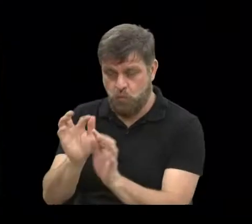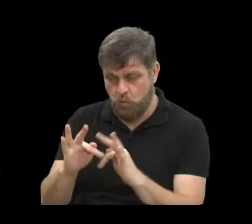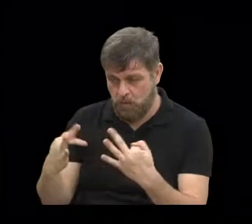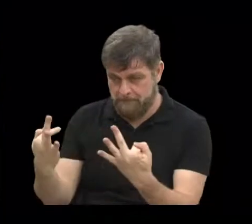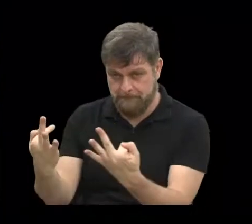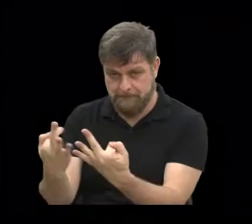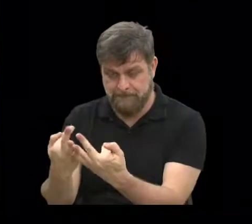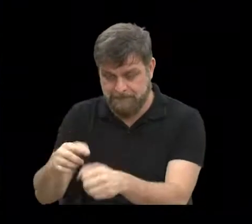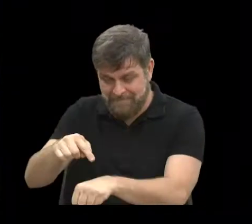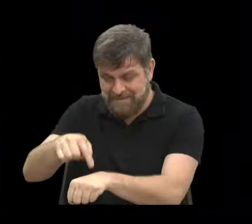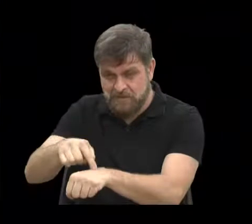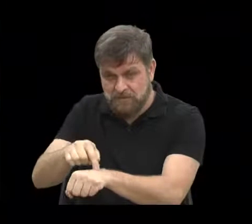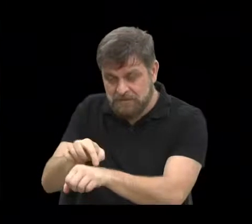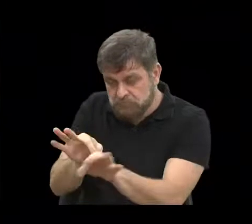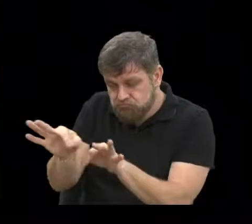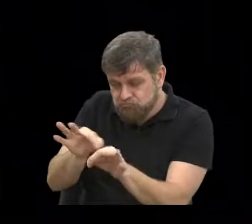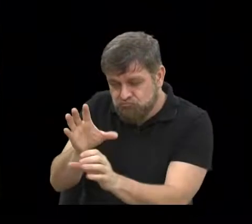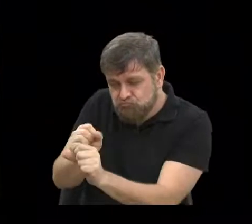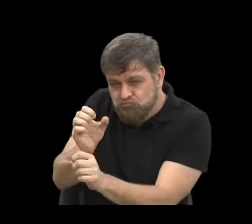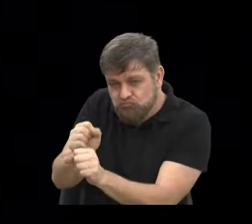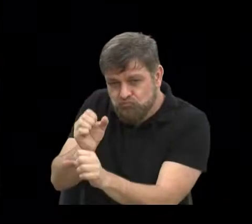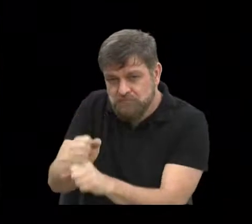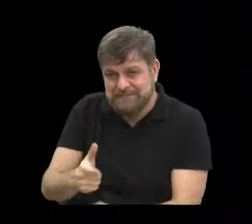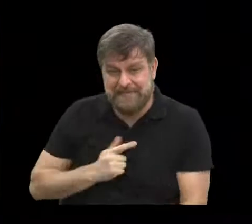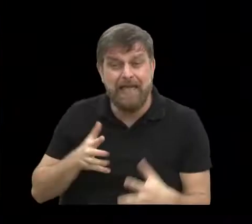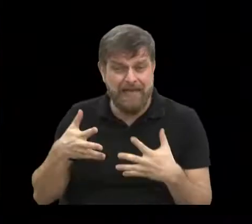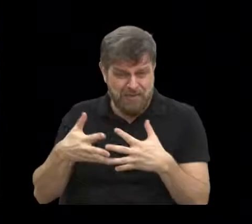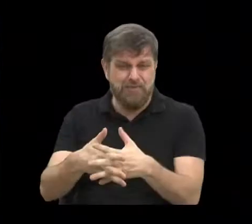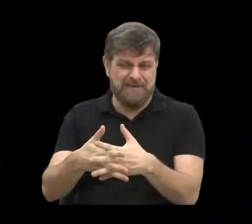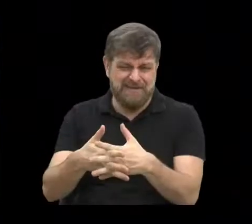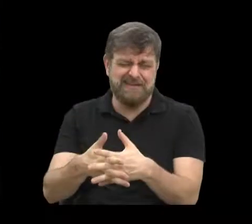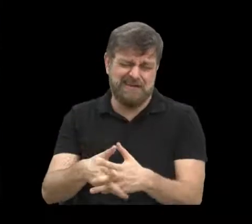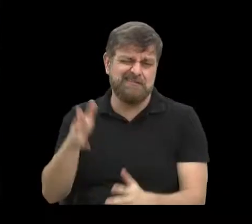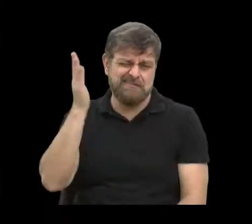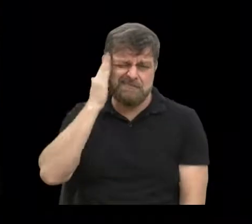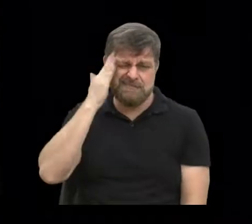na hora desse cálculo, tá? É um pouquinho complicado, então,